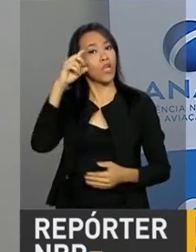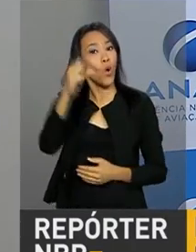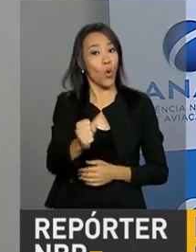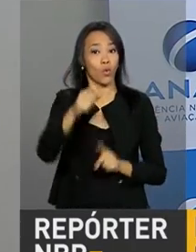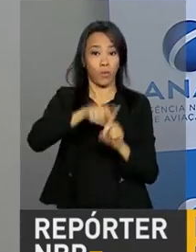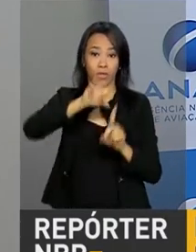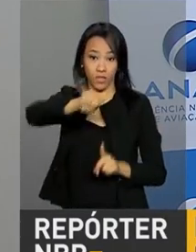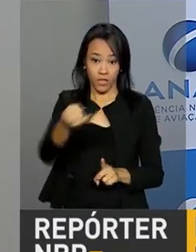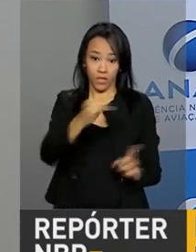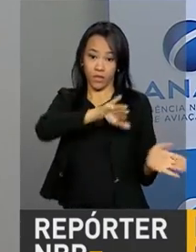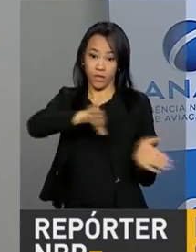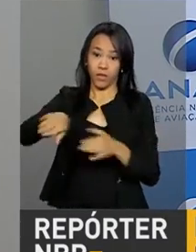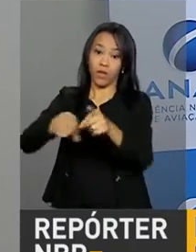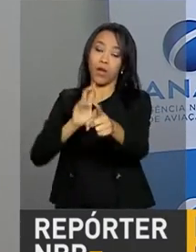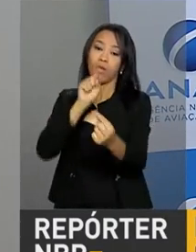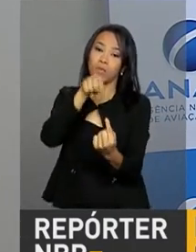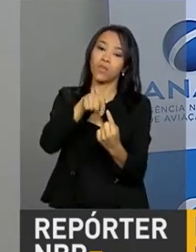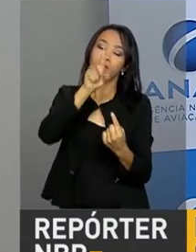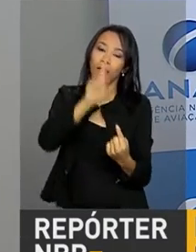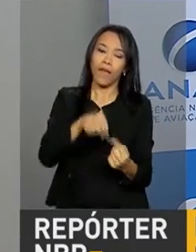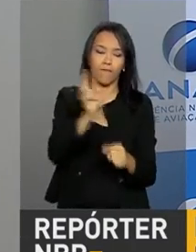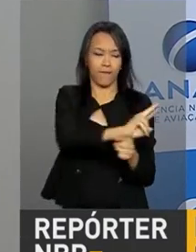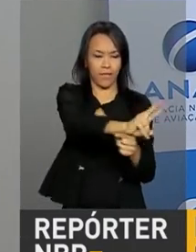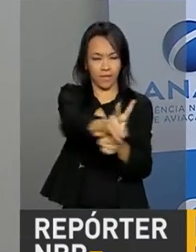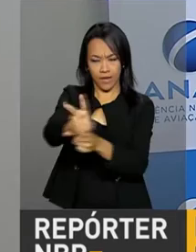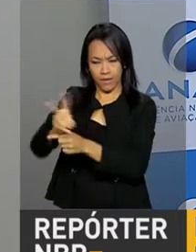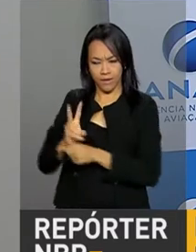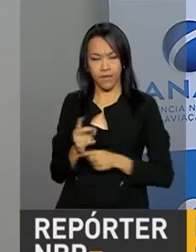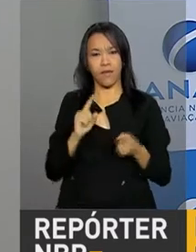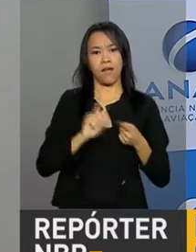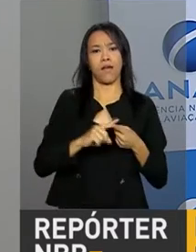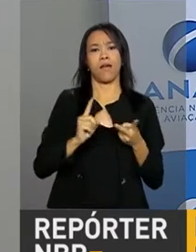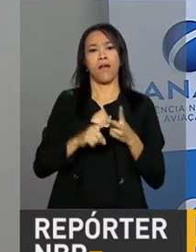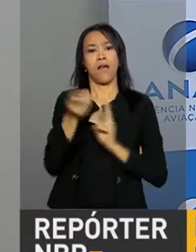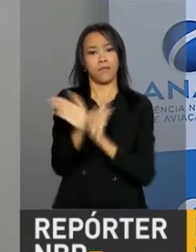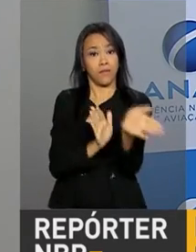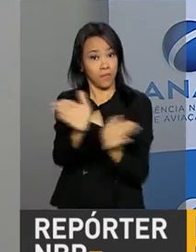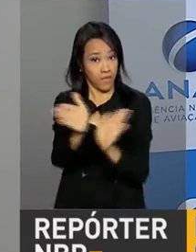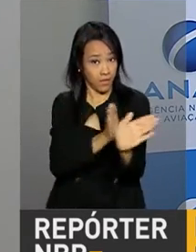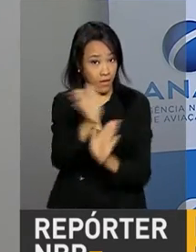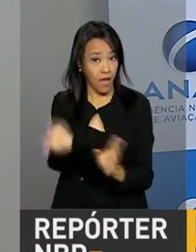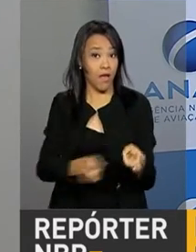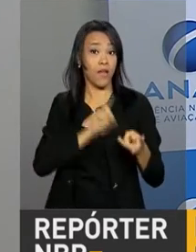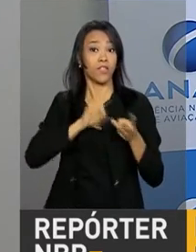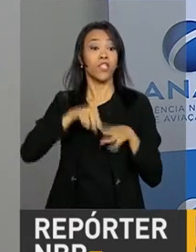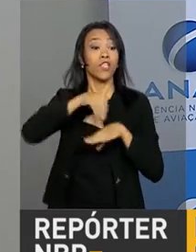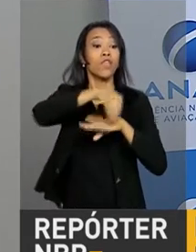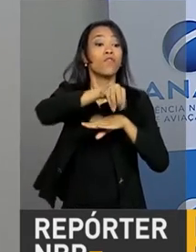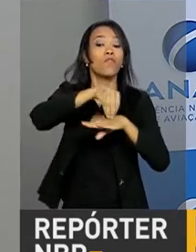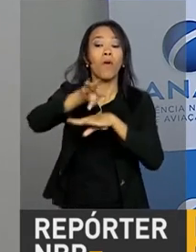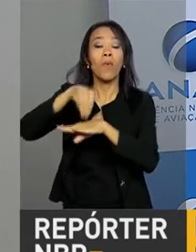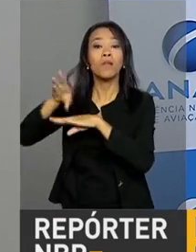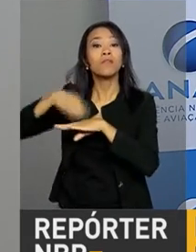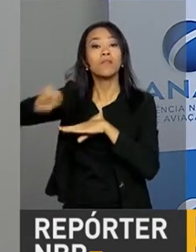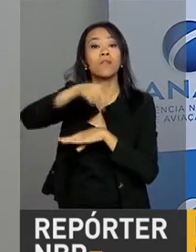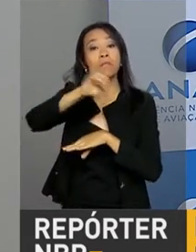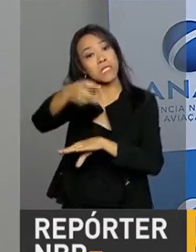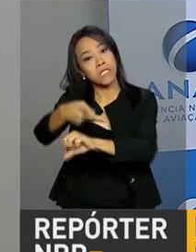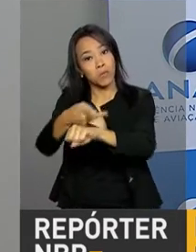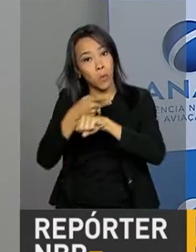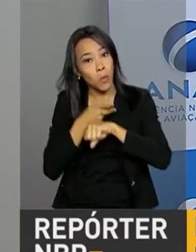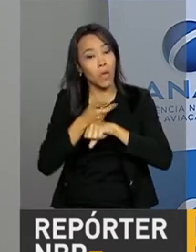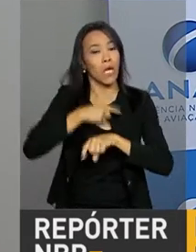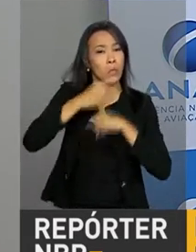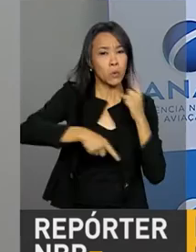fiscalizar o direito dos passageiros acessibilidade e também dar informação aos passageiros caso eles têm alguma dúvida